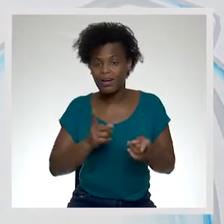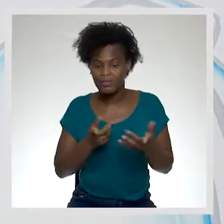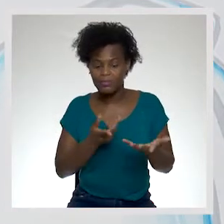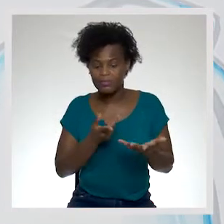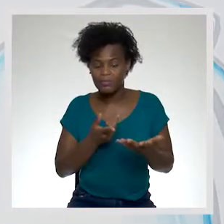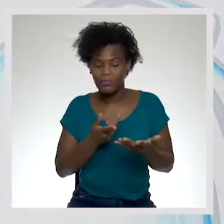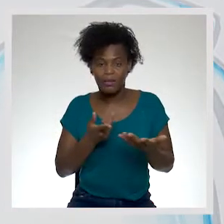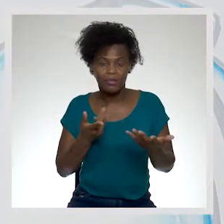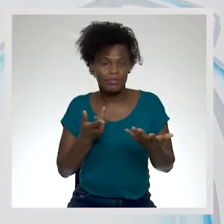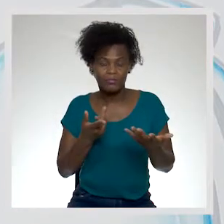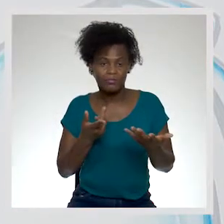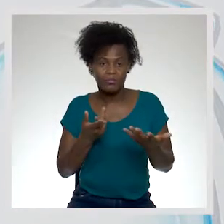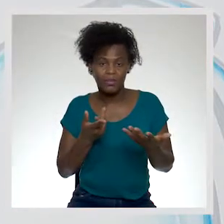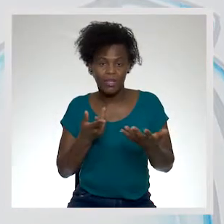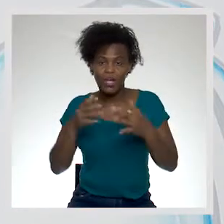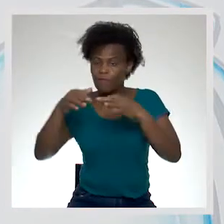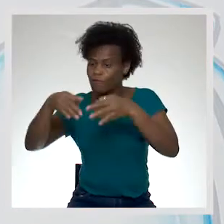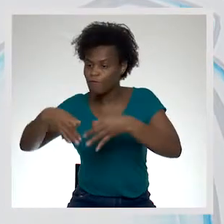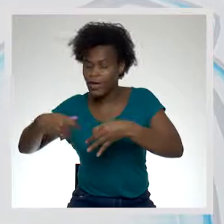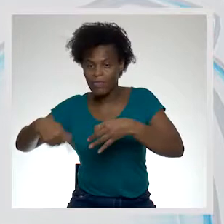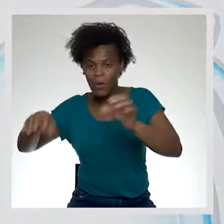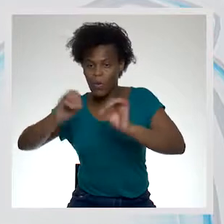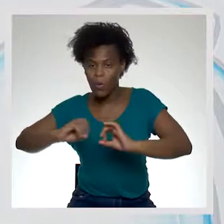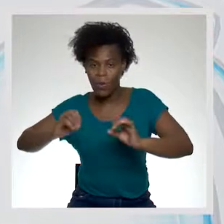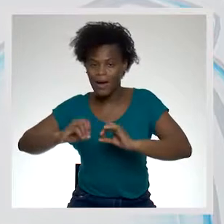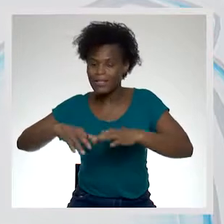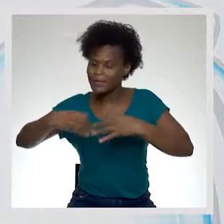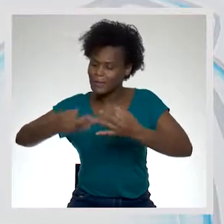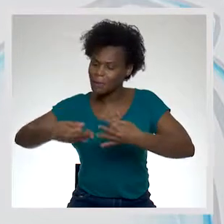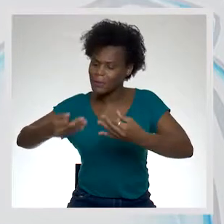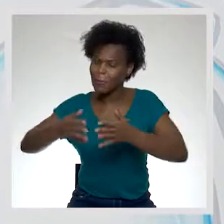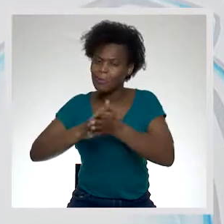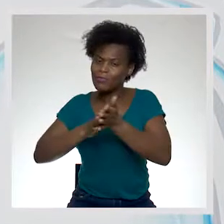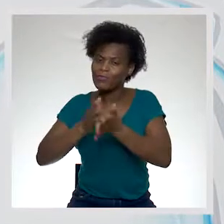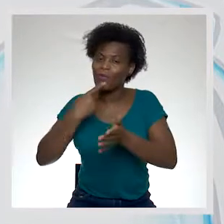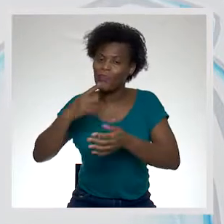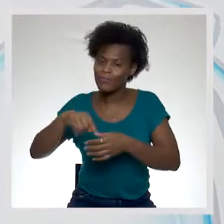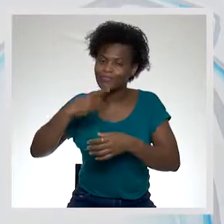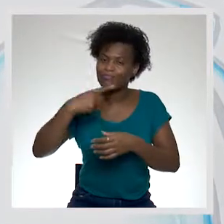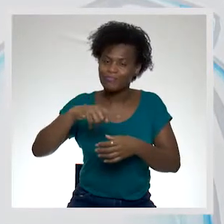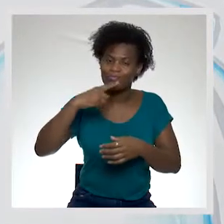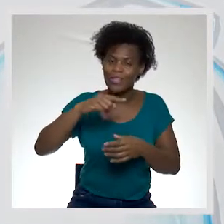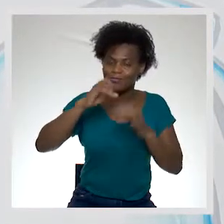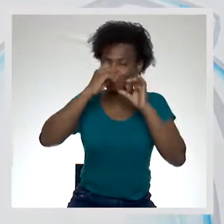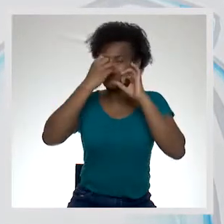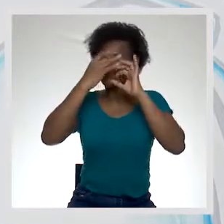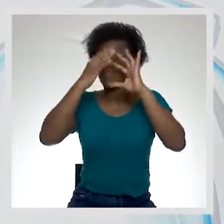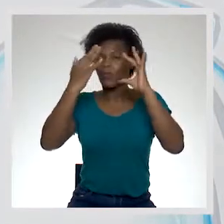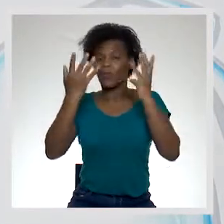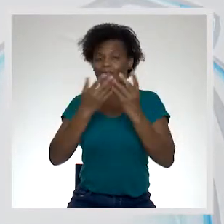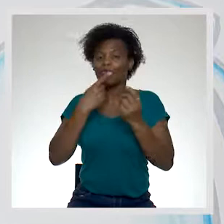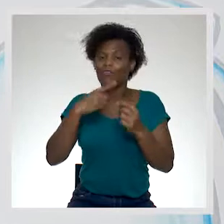que não tem o seu fim. Ele é sempre reaproveitado da natureza.